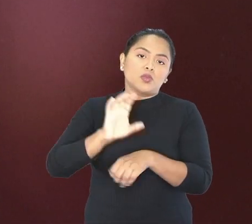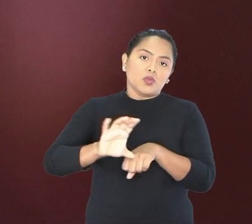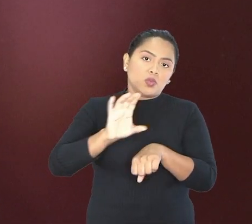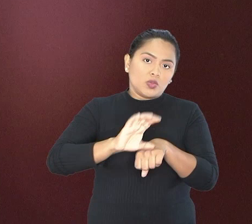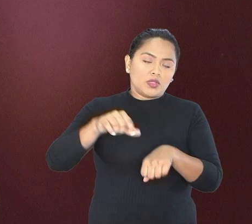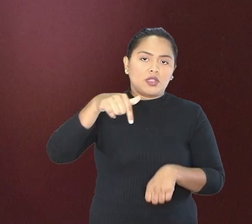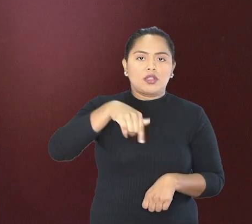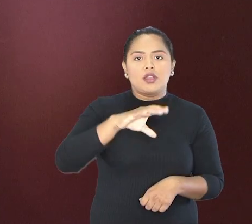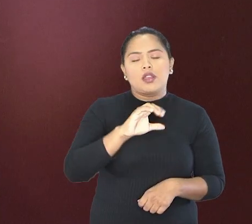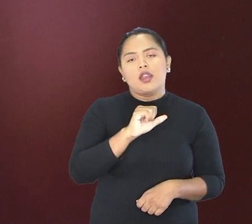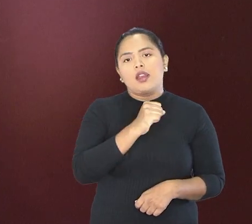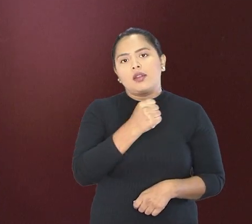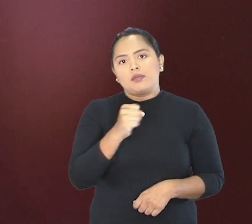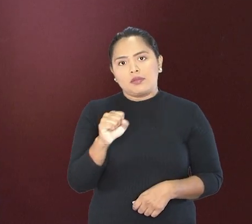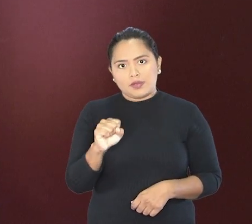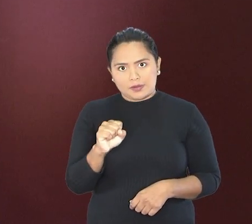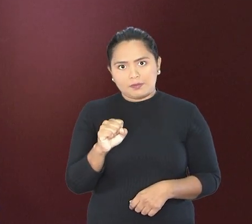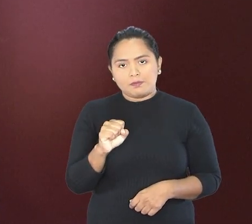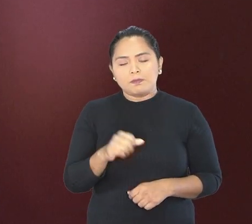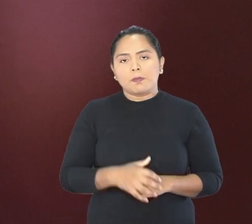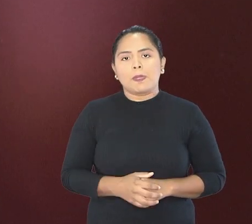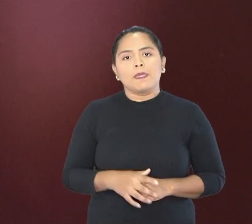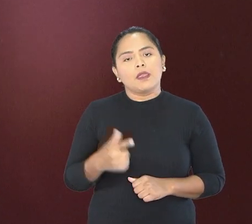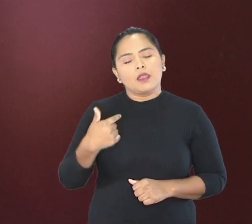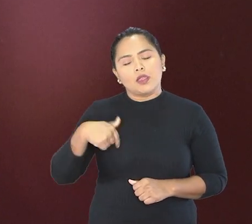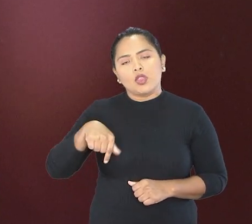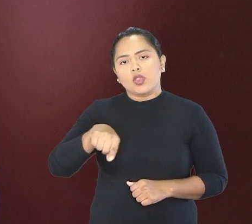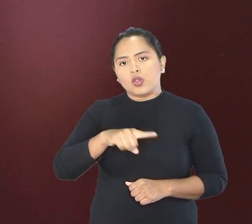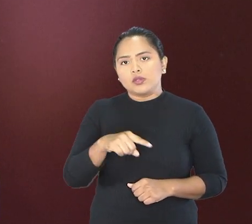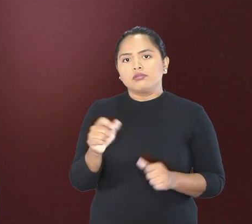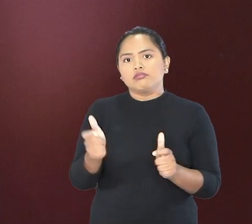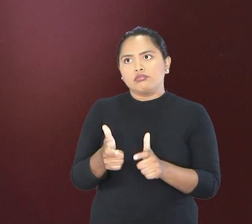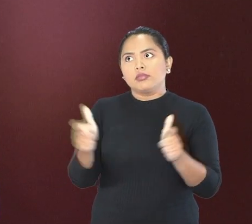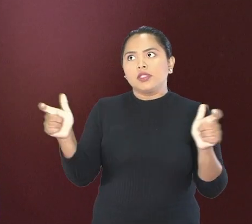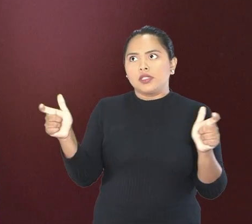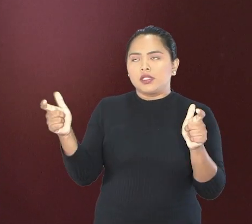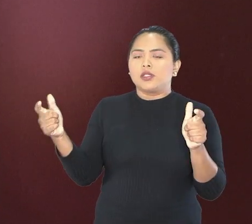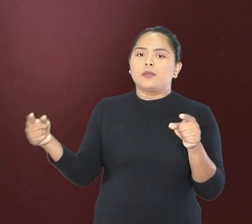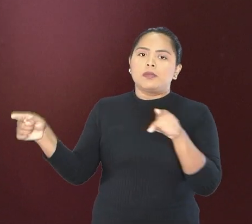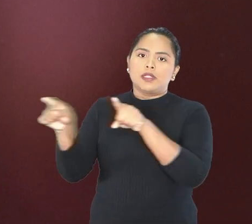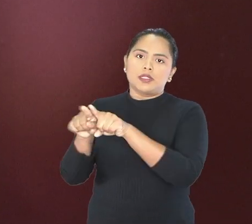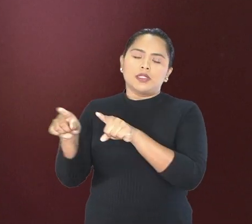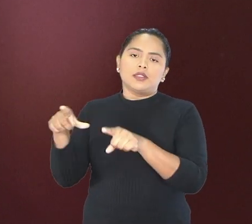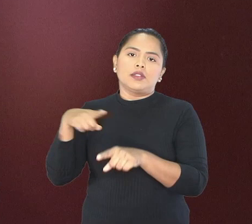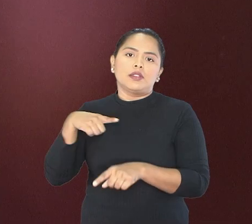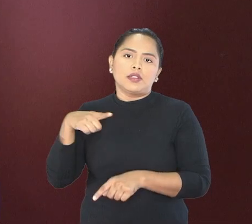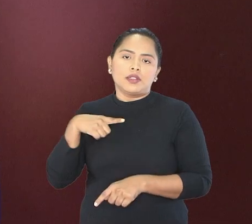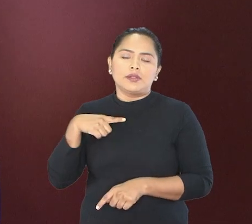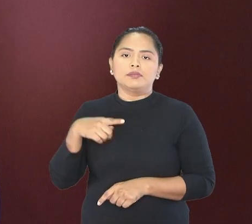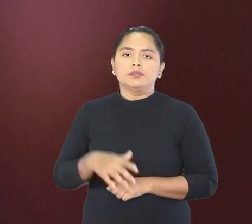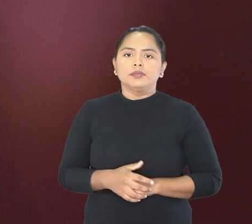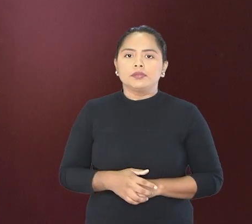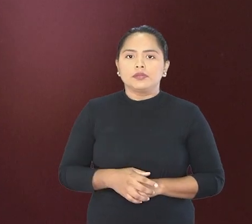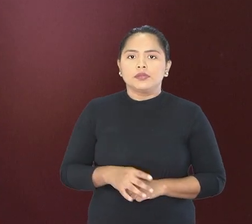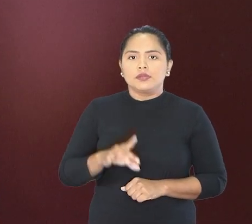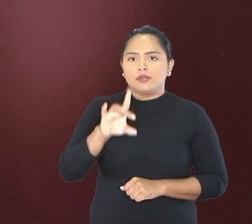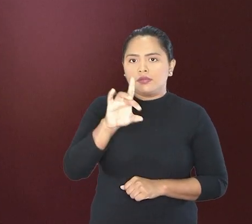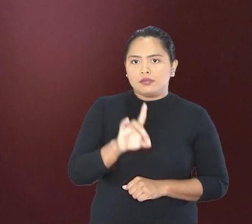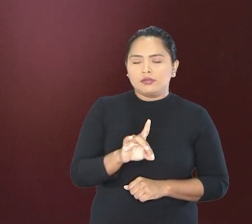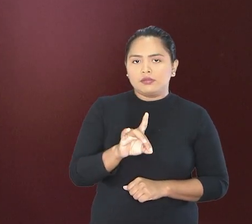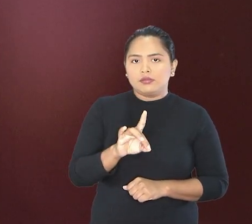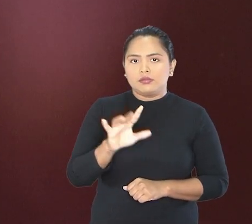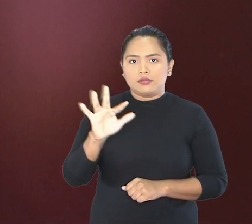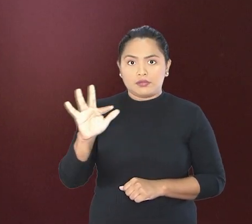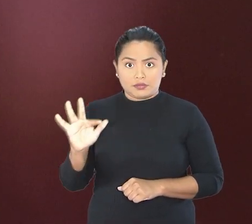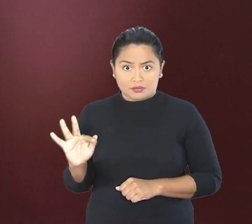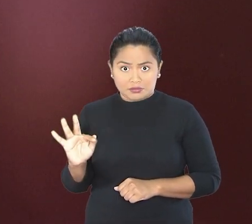temos essas possibilidades, que é o que nós estamos fazendo, ampliando essas parcerias. Nós temos aí já parceria com a Defensoria Pública, a gente oferece vagas para a UER,